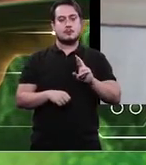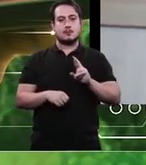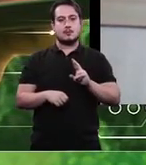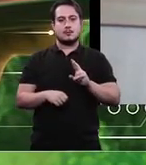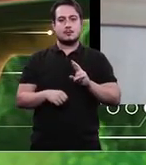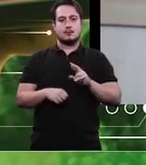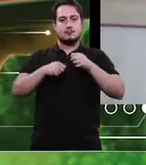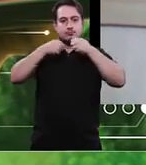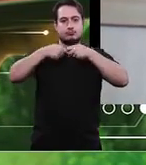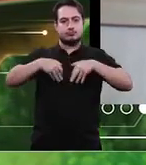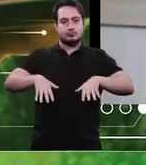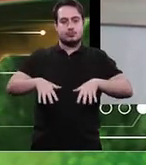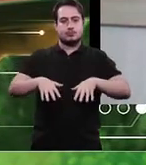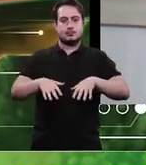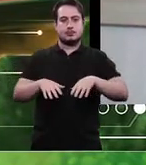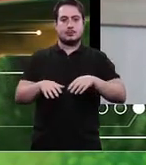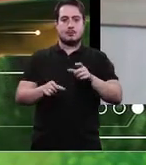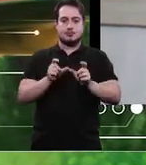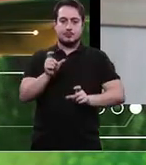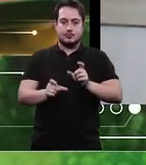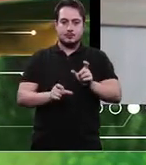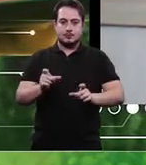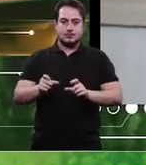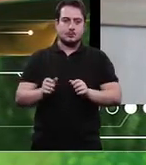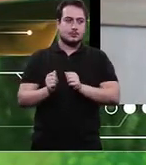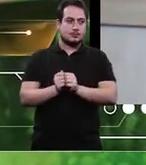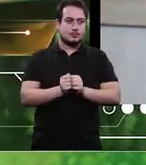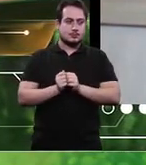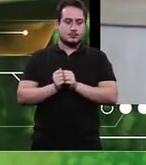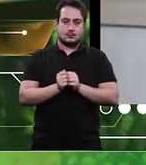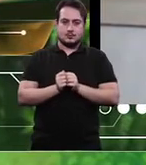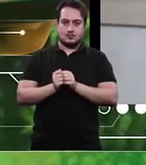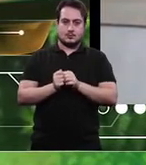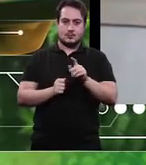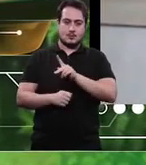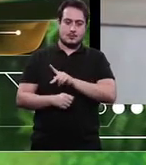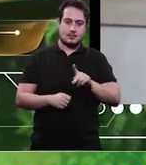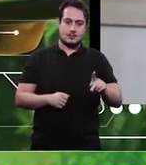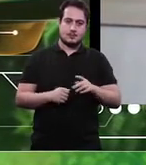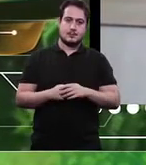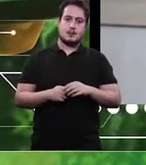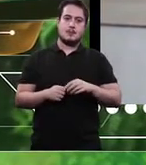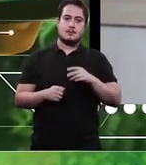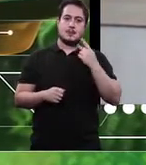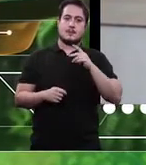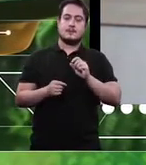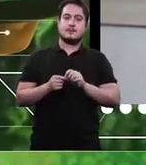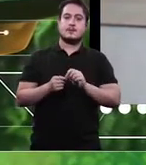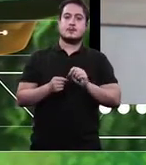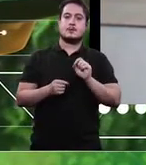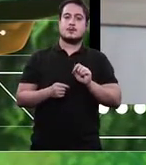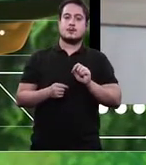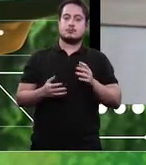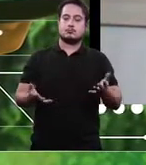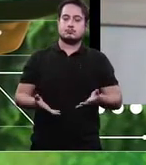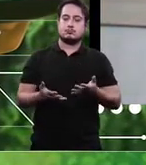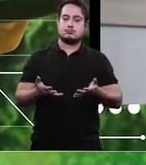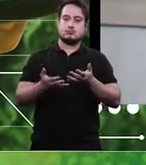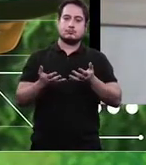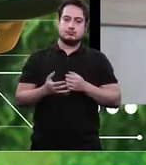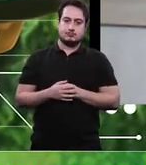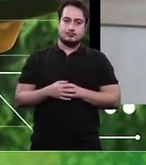cadeia produtiva do Estado, junto com o presidente da Federação, Hélio Dias, para fazermos uma demanda nesse